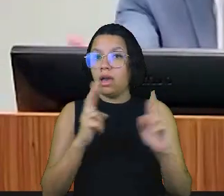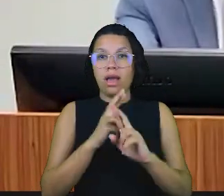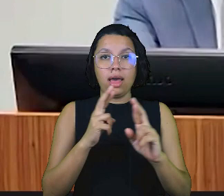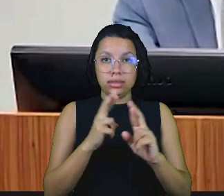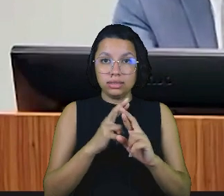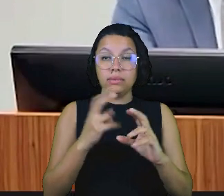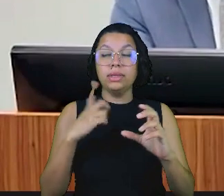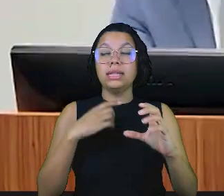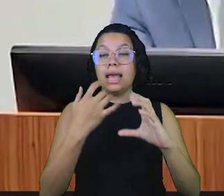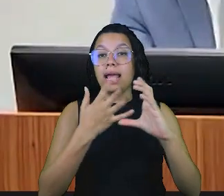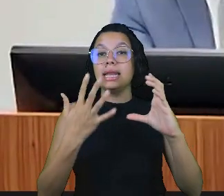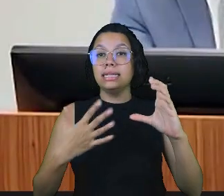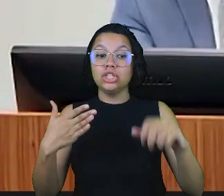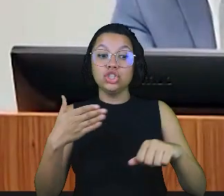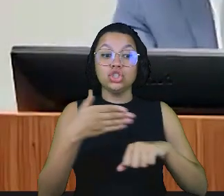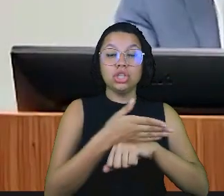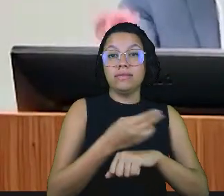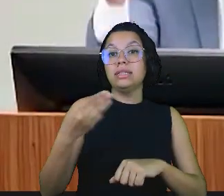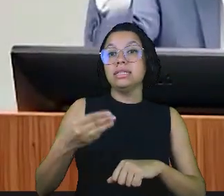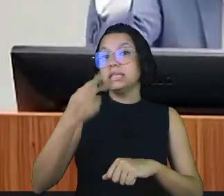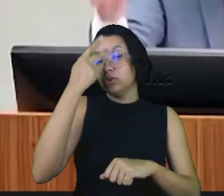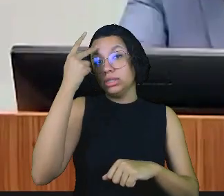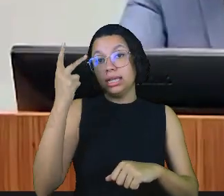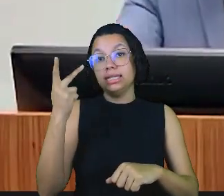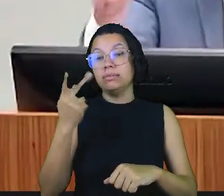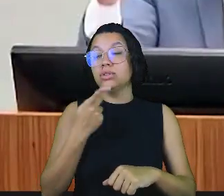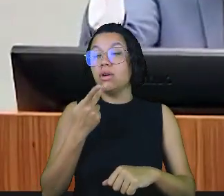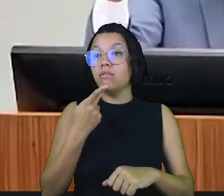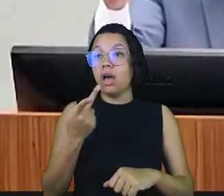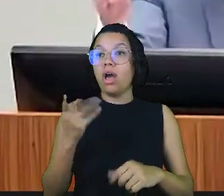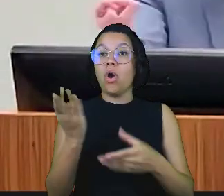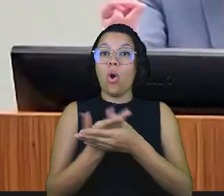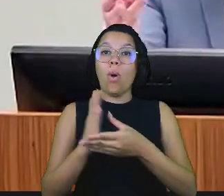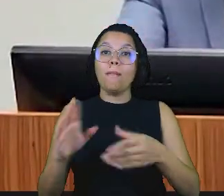estamos falando de um processo autônomo que tem